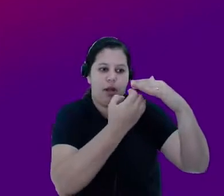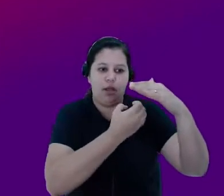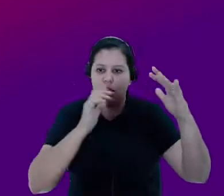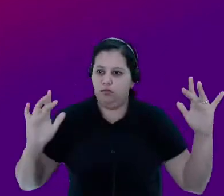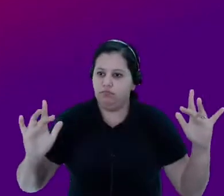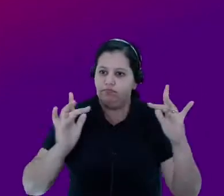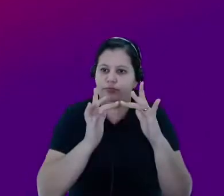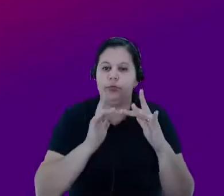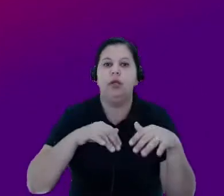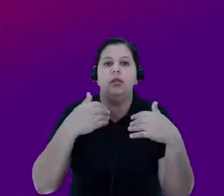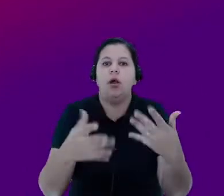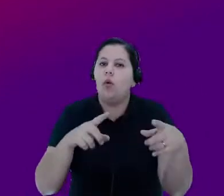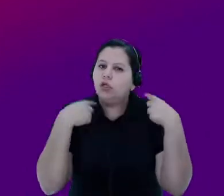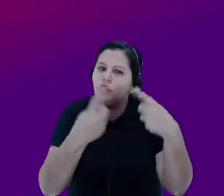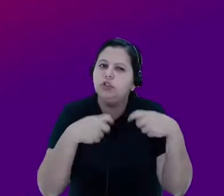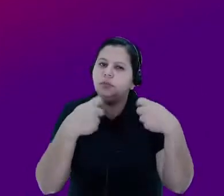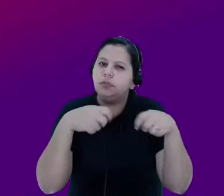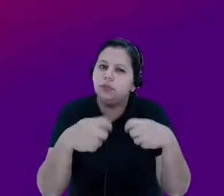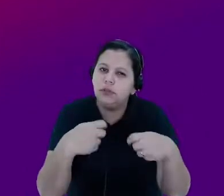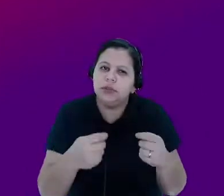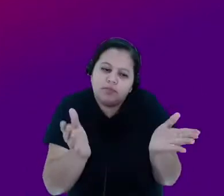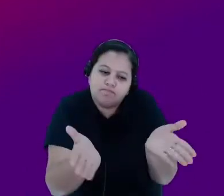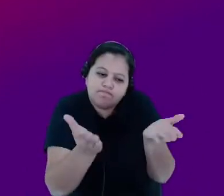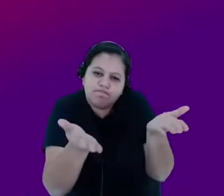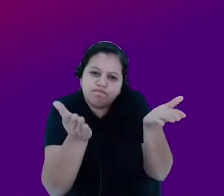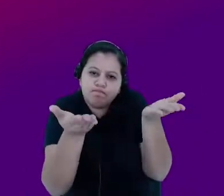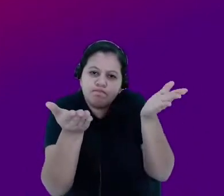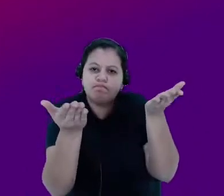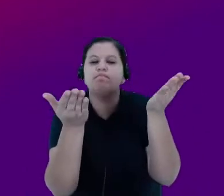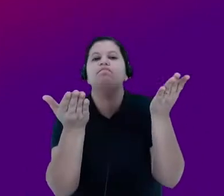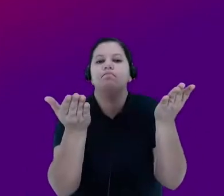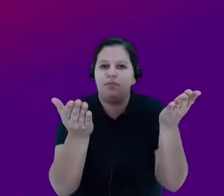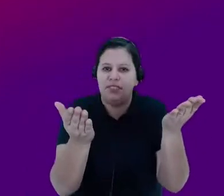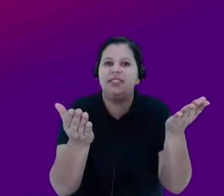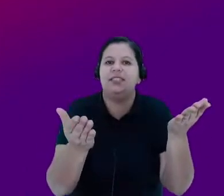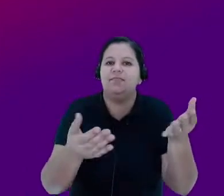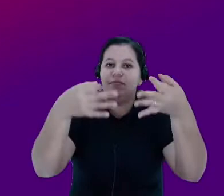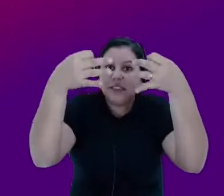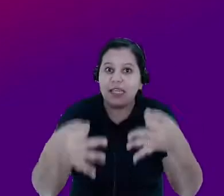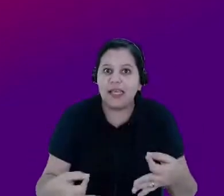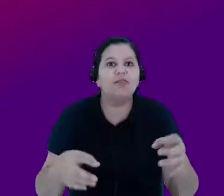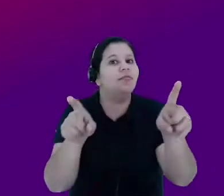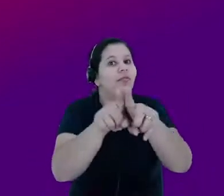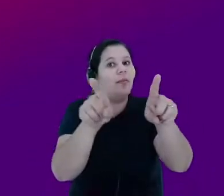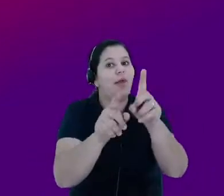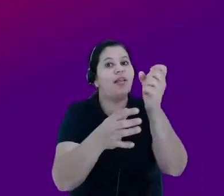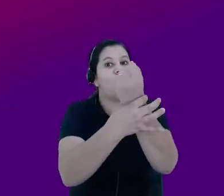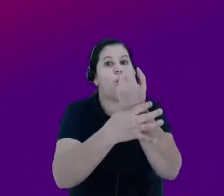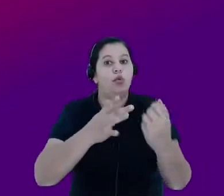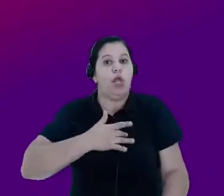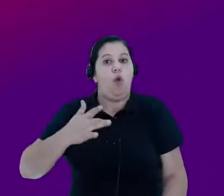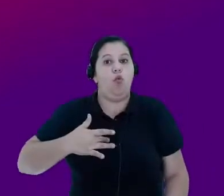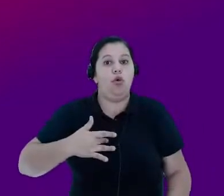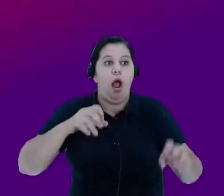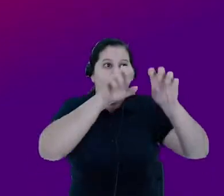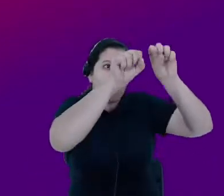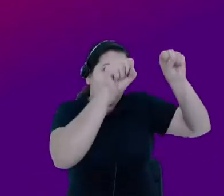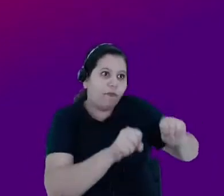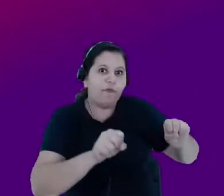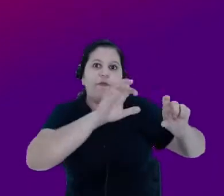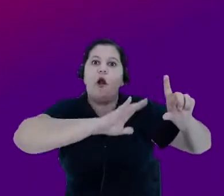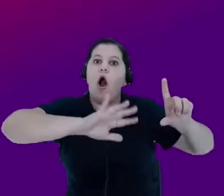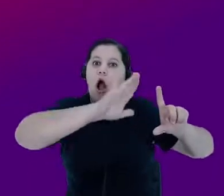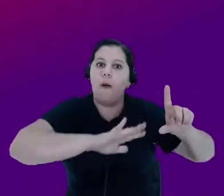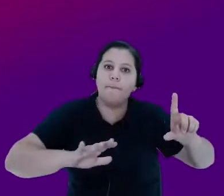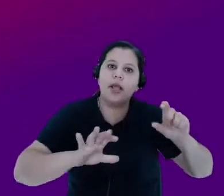processo de convencimento seja um pouco mais amplo. E a gente fala de seguro de saúde, é a mesma coisa. As plataformas de seguro de saúde ainda trazem